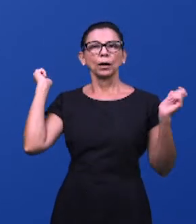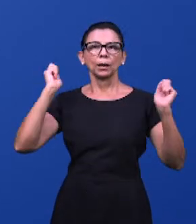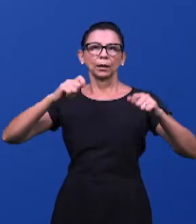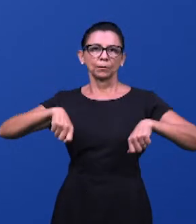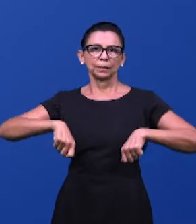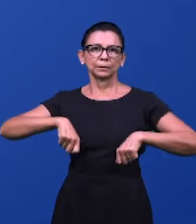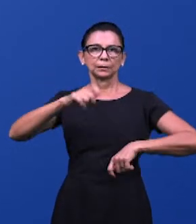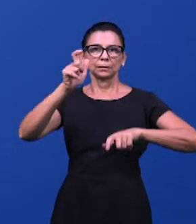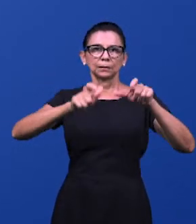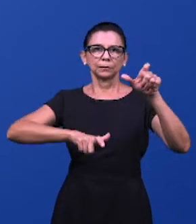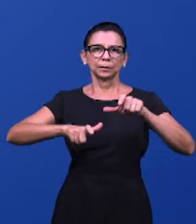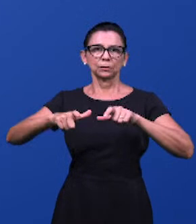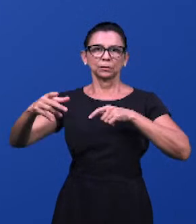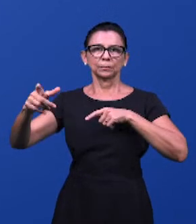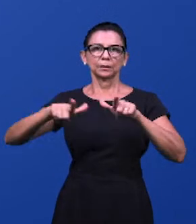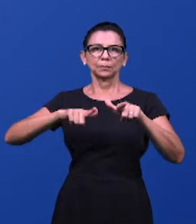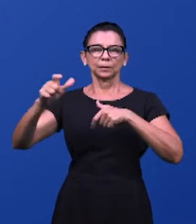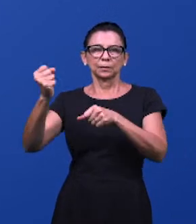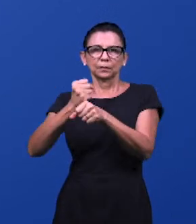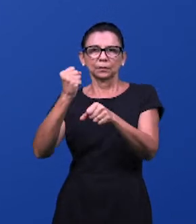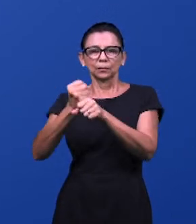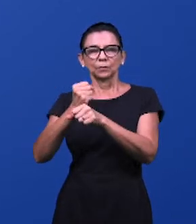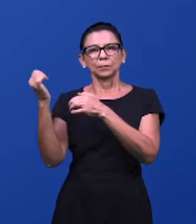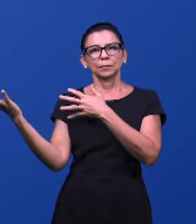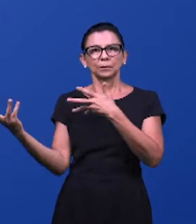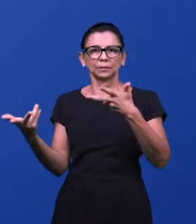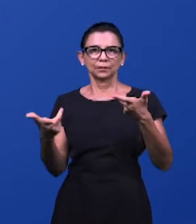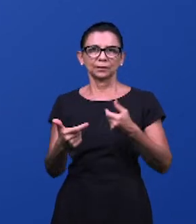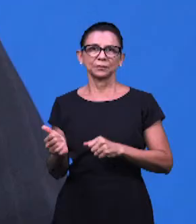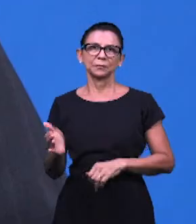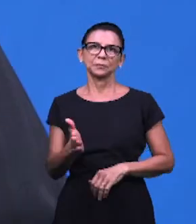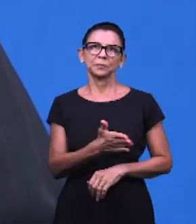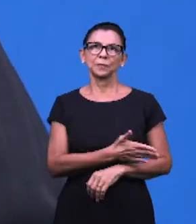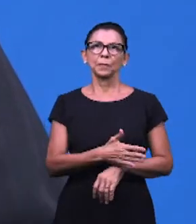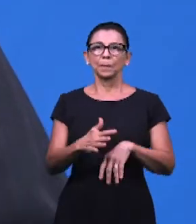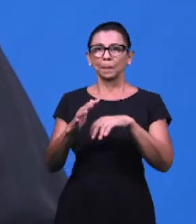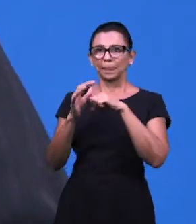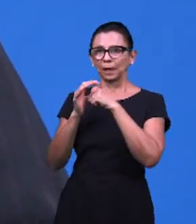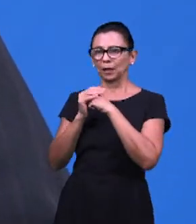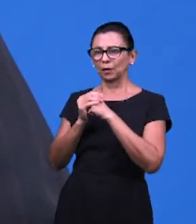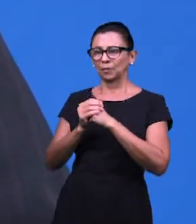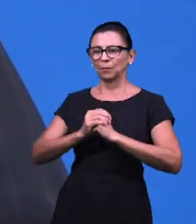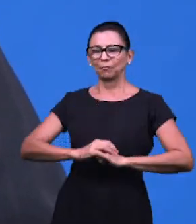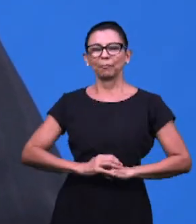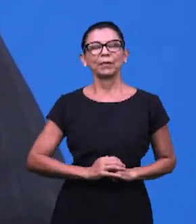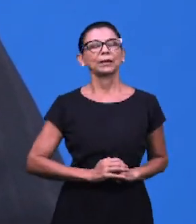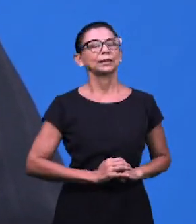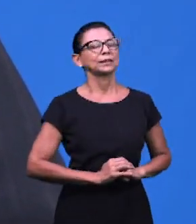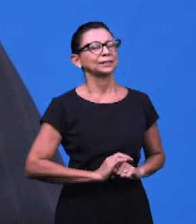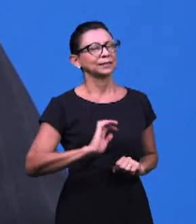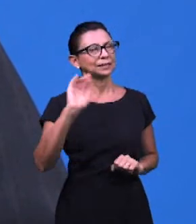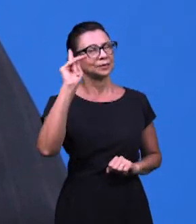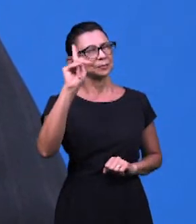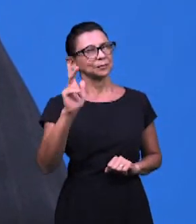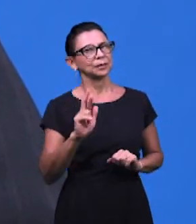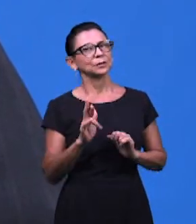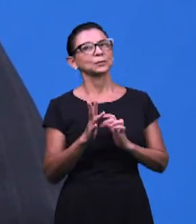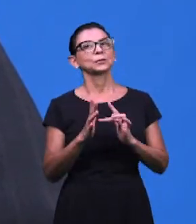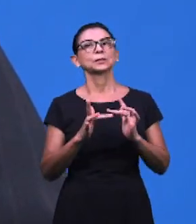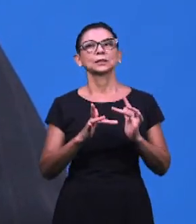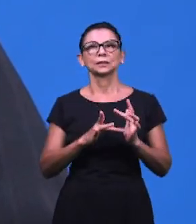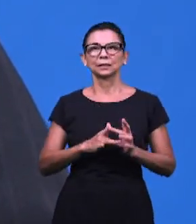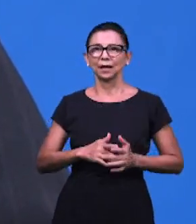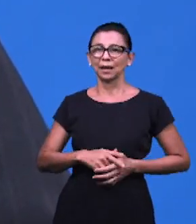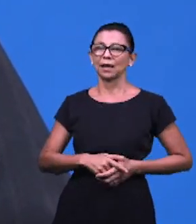para realizar esta obra maravilhosa. Amém, a paz do Senhor. Amém, Franciele, a paz do Senhor. Realmente, além